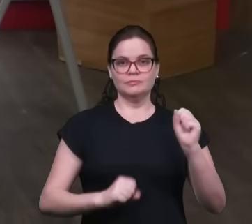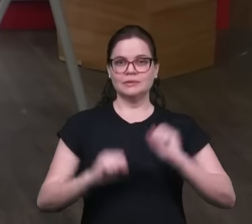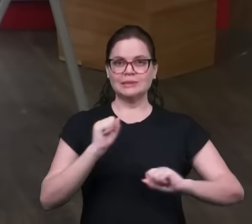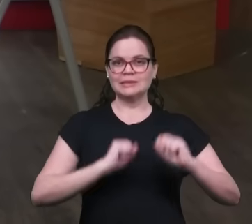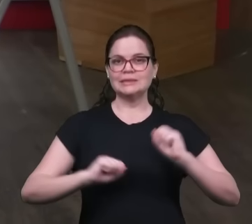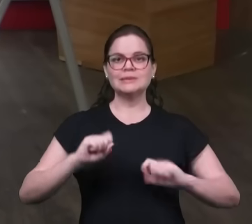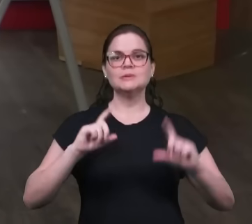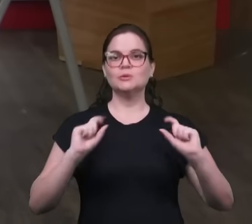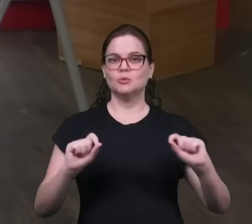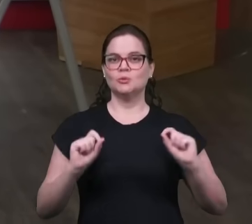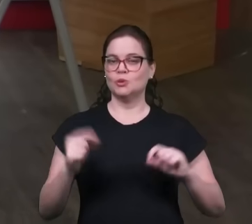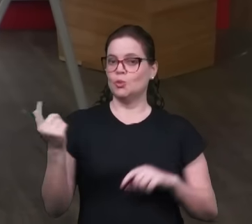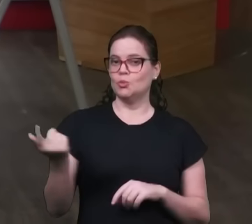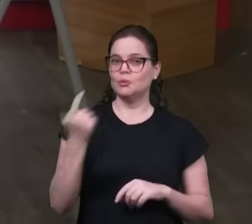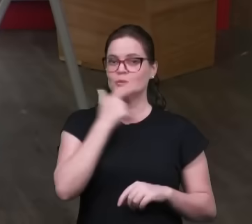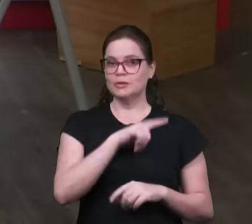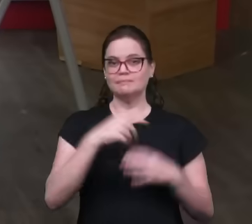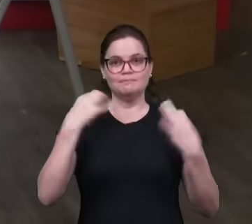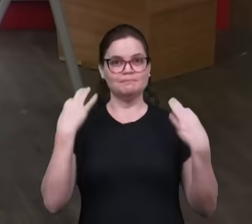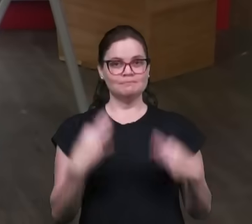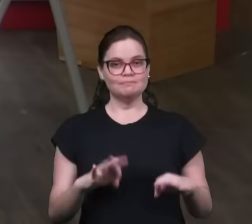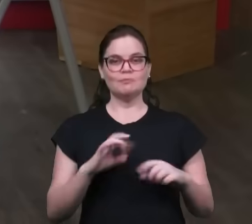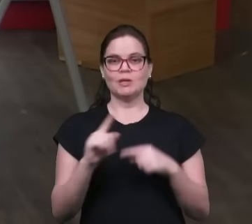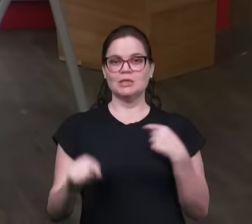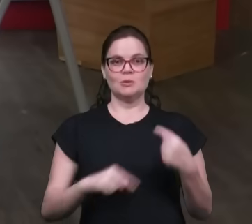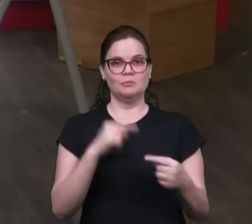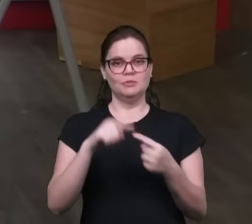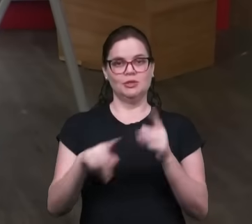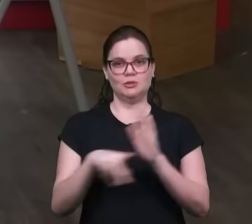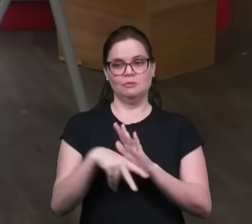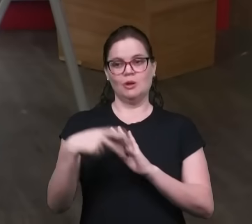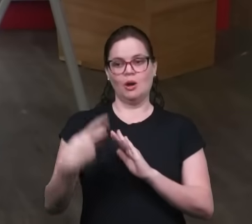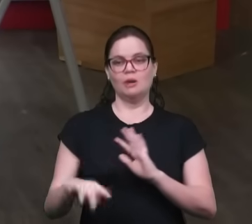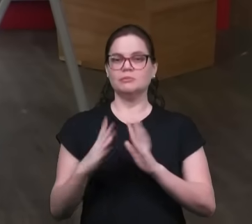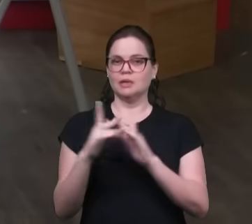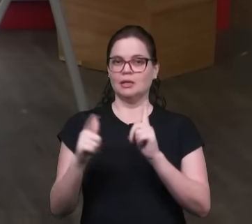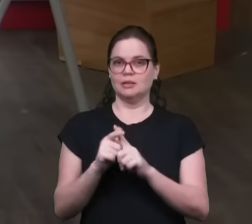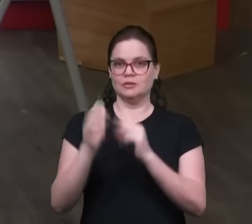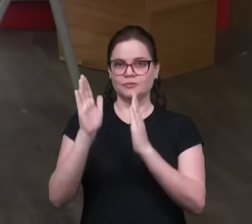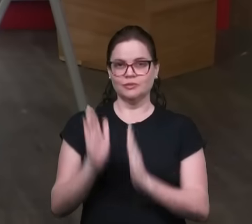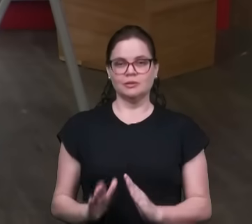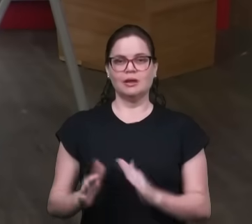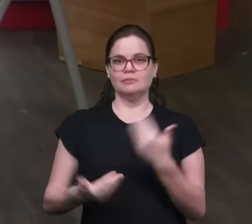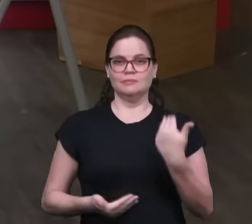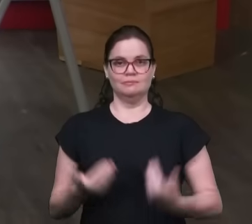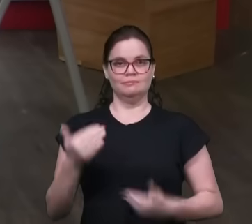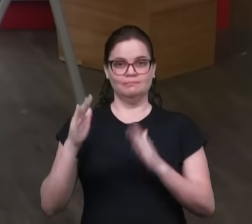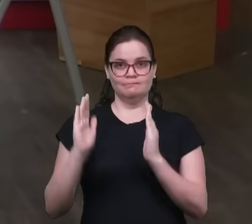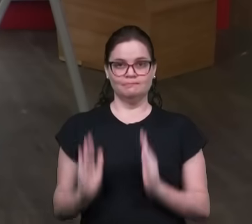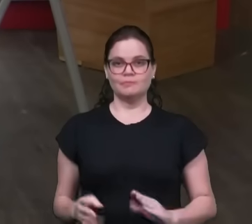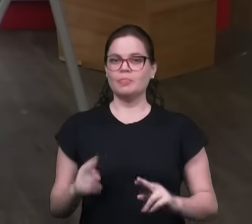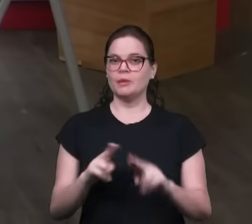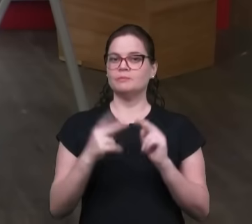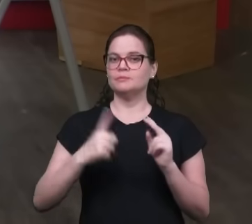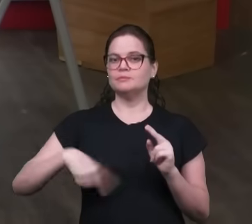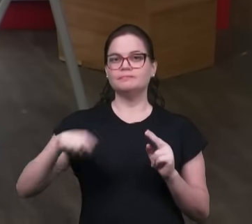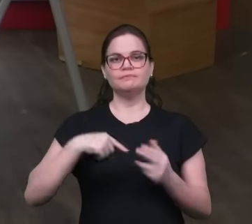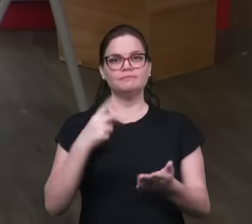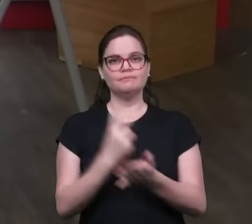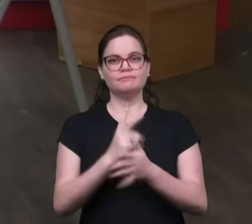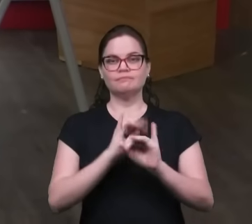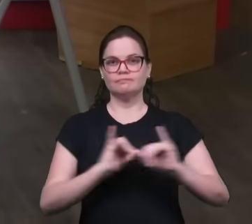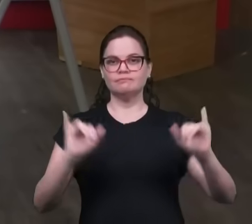justamente esse propósito que o Senhor traz para a igreja, né? Trazendo por isso que nós estamos falando muito, né,